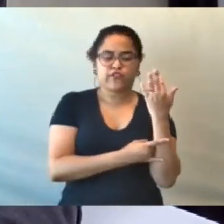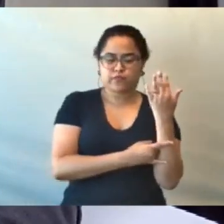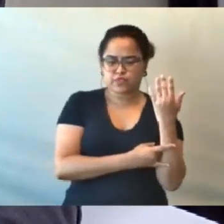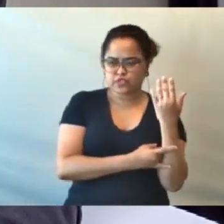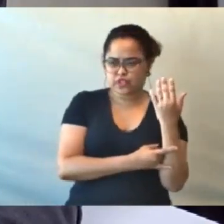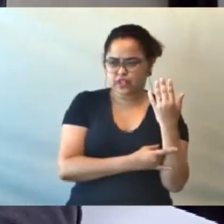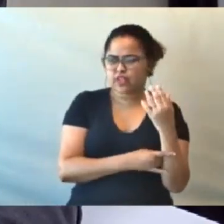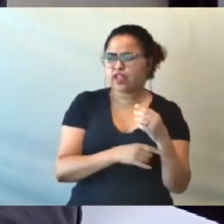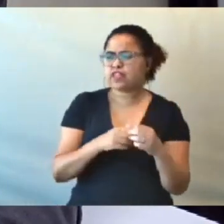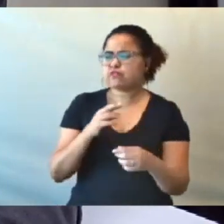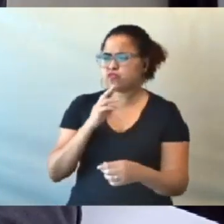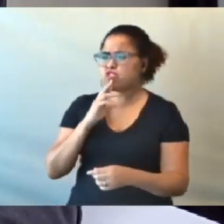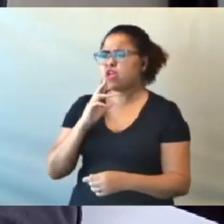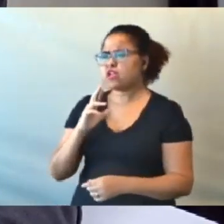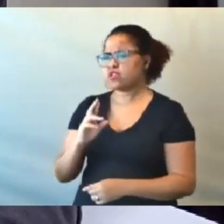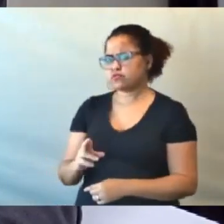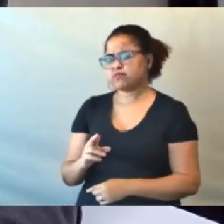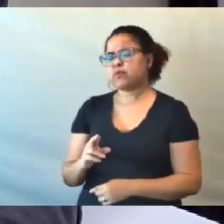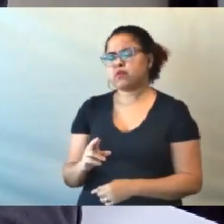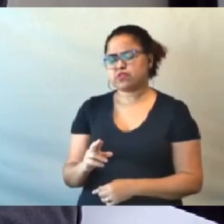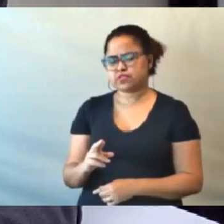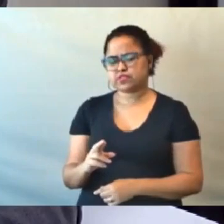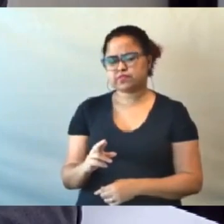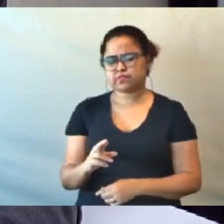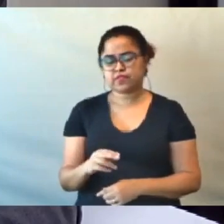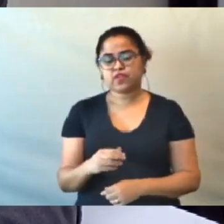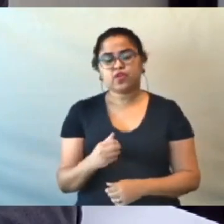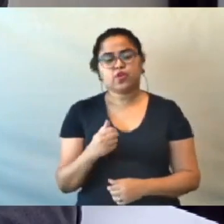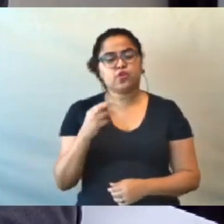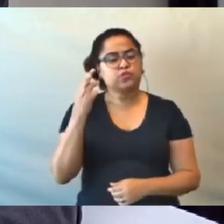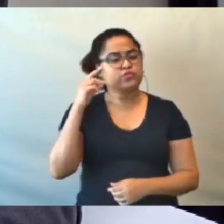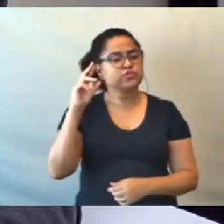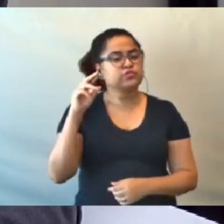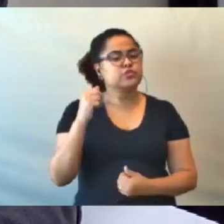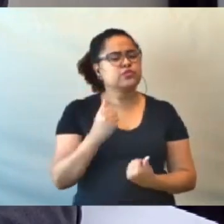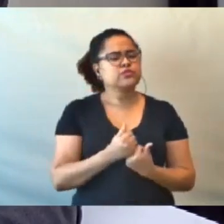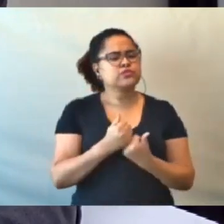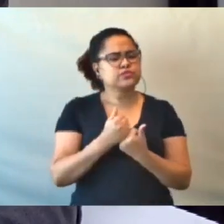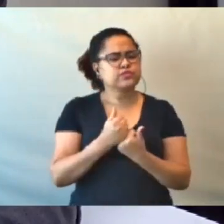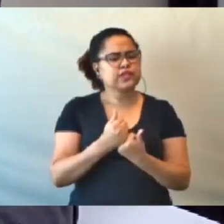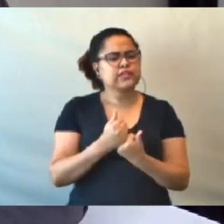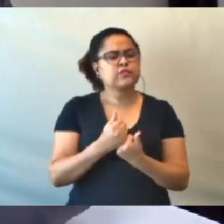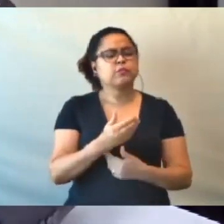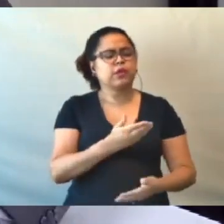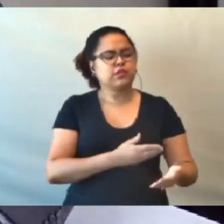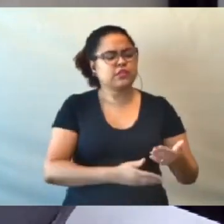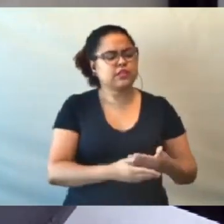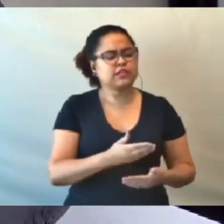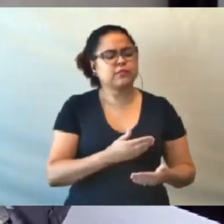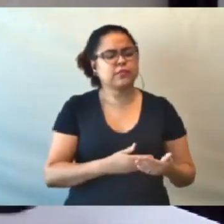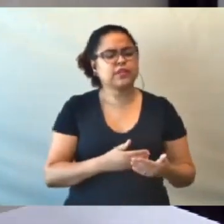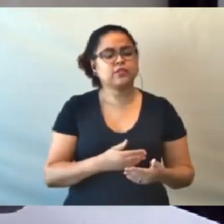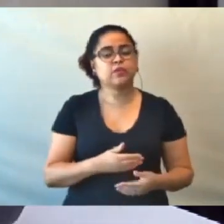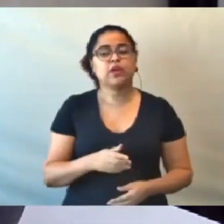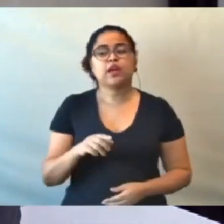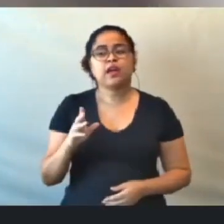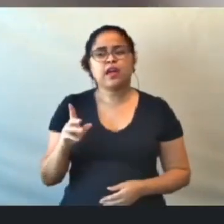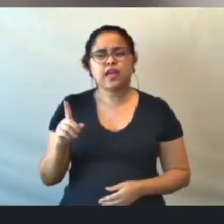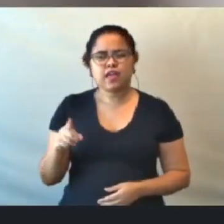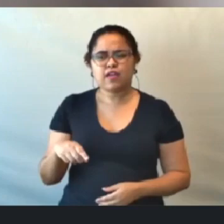senhores sustentam que a melhor solução para o tratamento da lagoa é o que a prefeitura executa hoje?